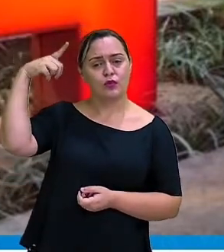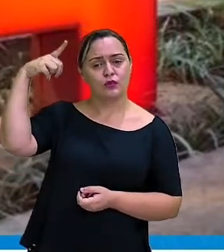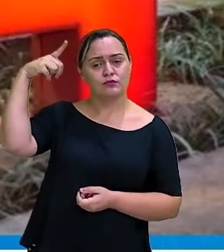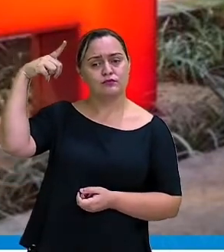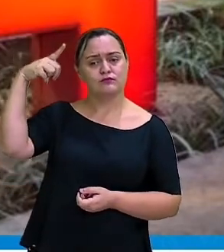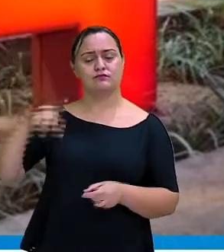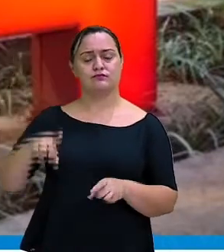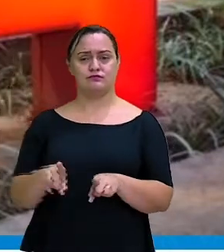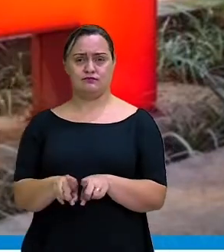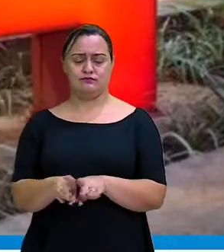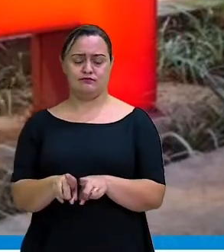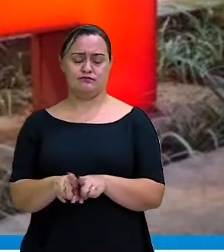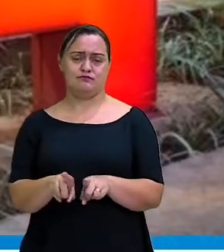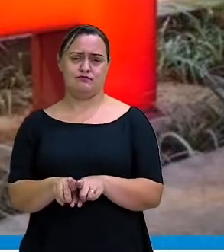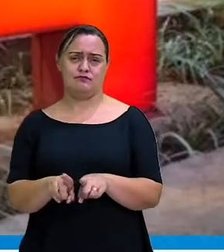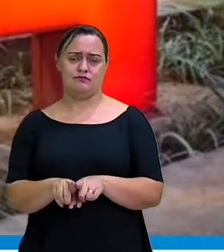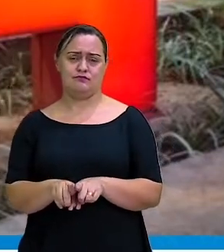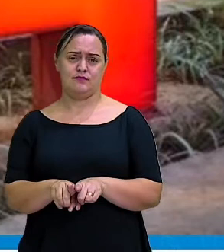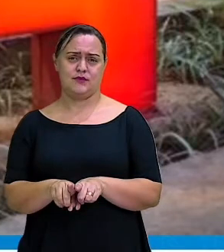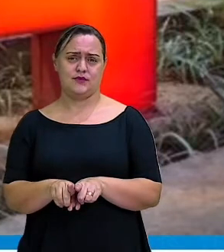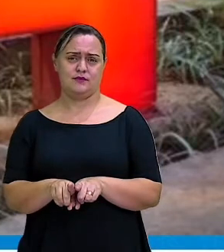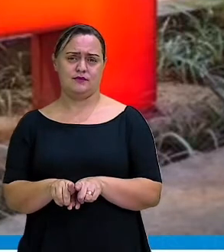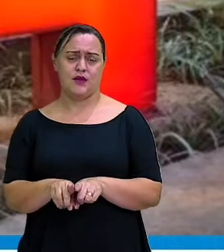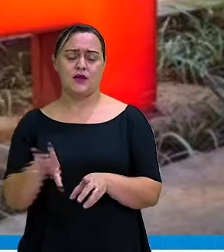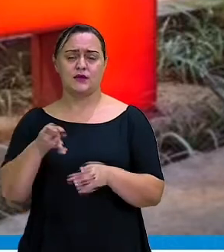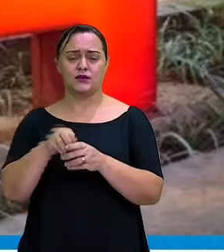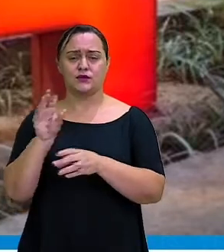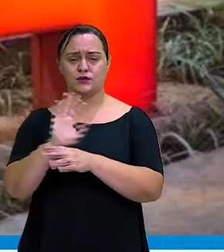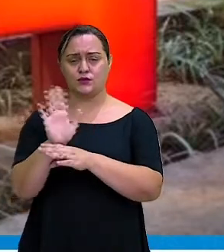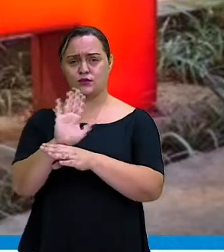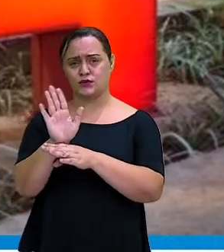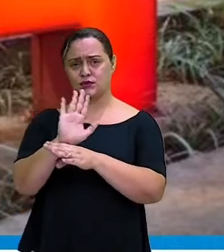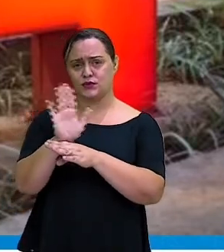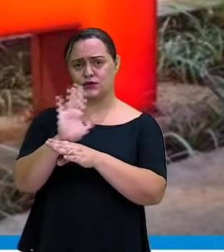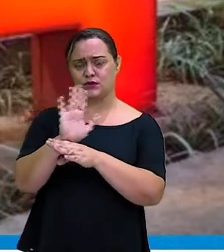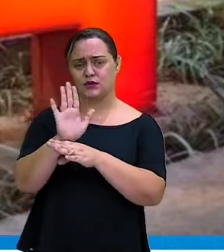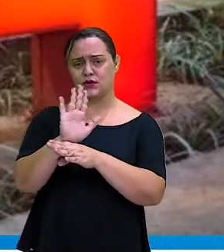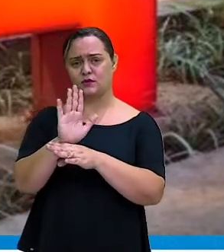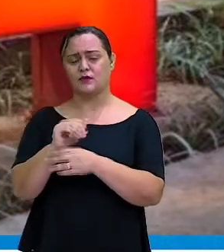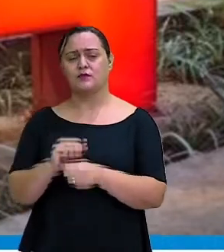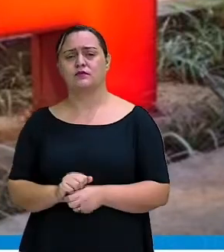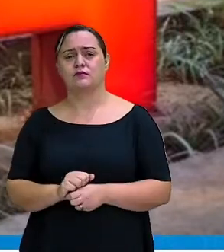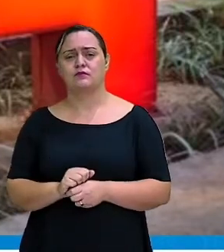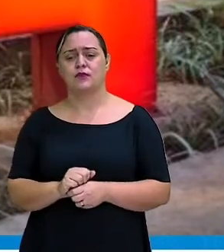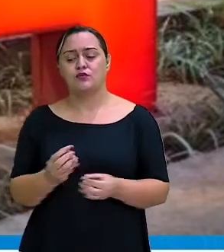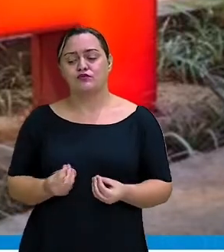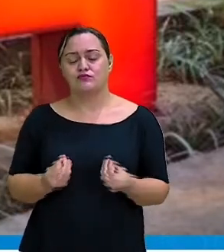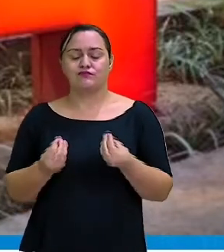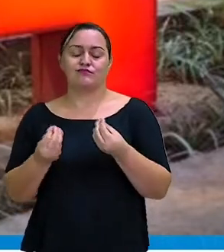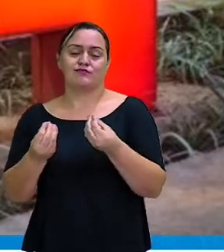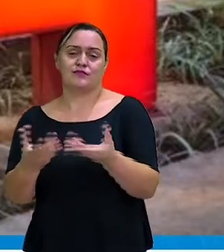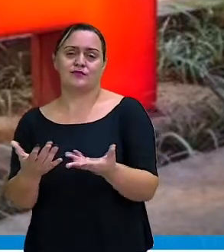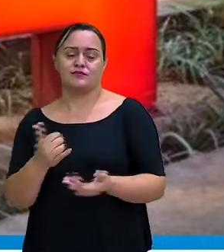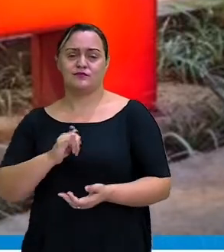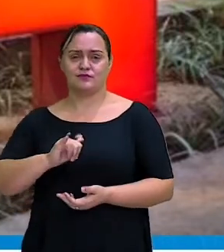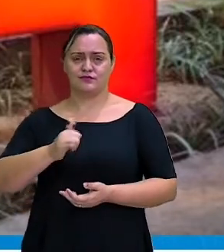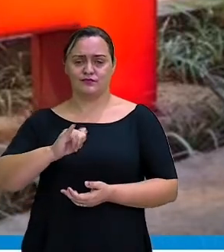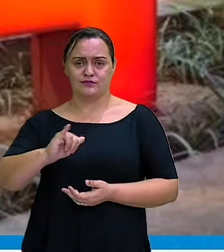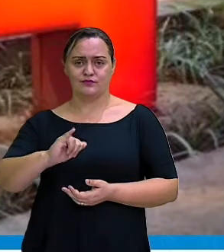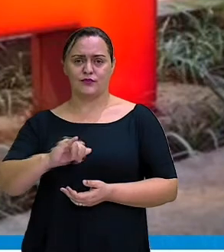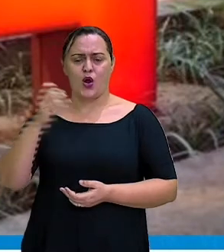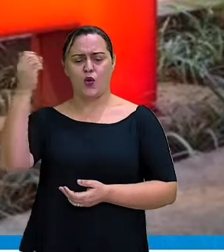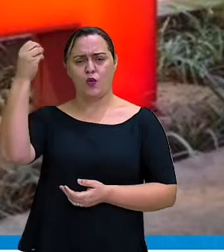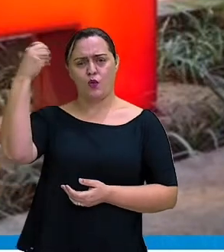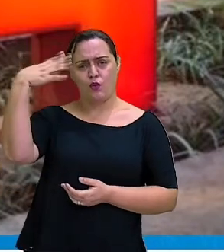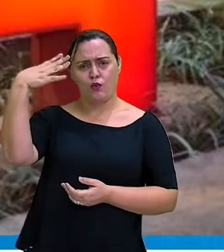semicondutores interligados às placas geram partículas de energia quando exposta à luz. O sistema